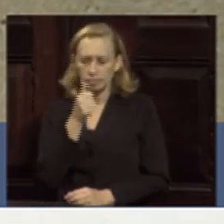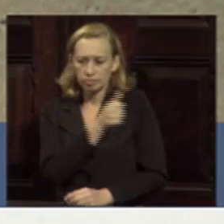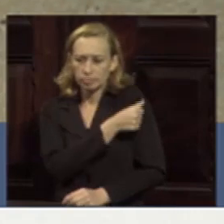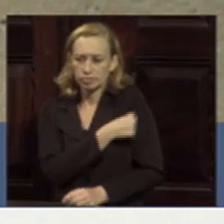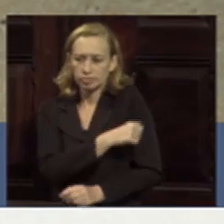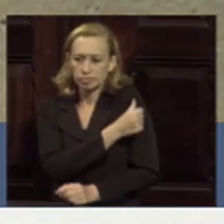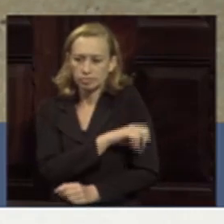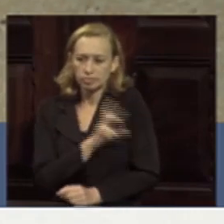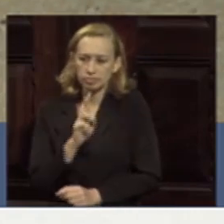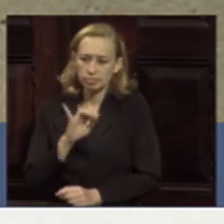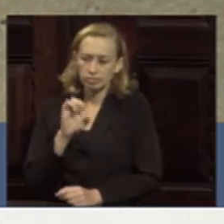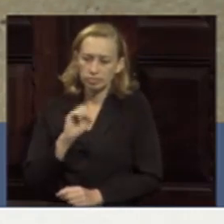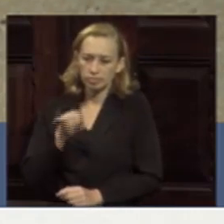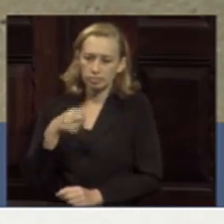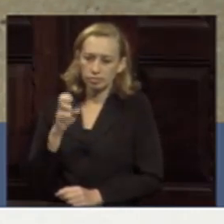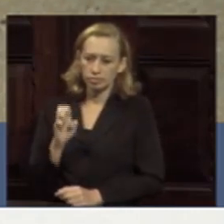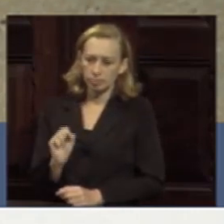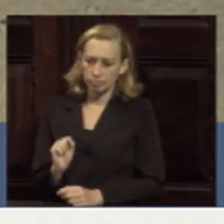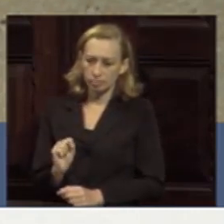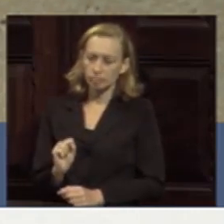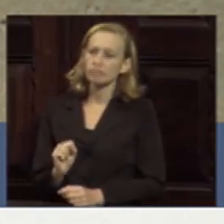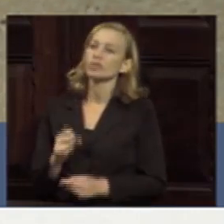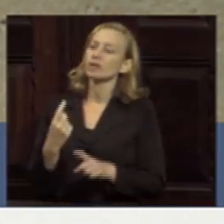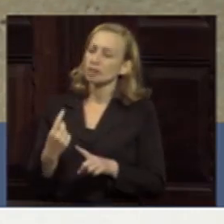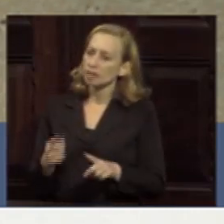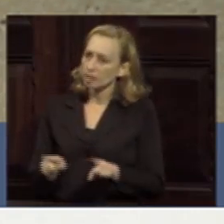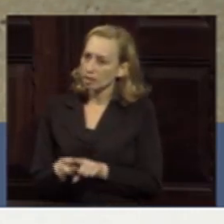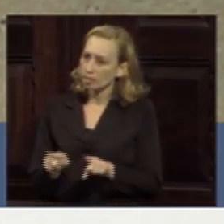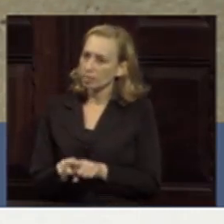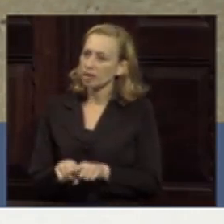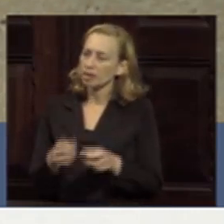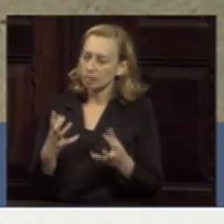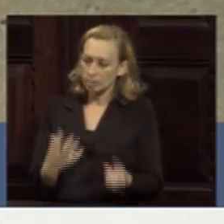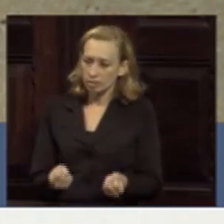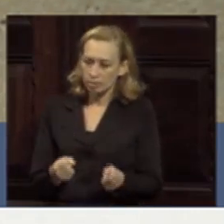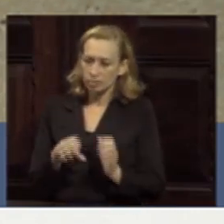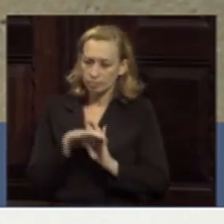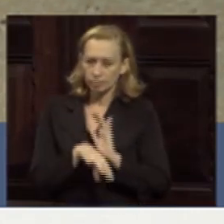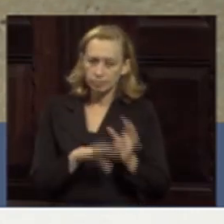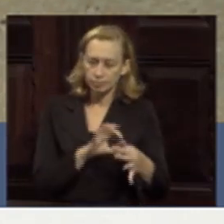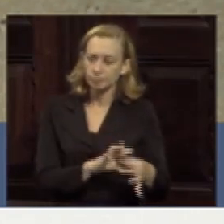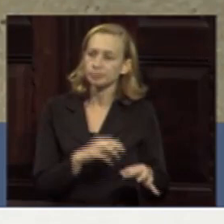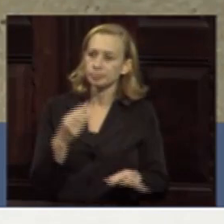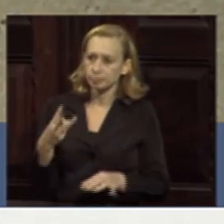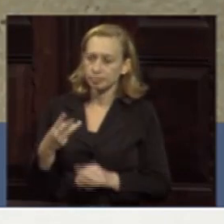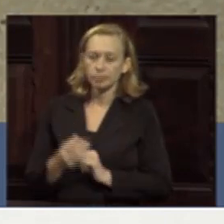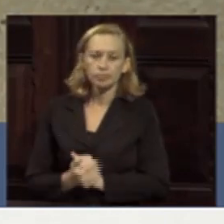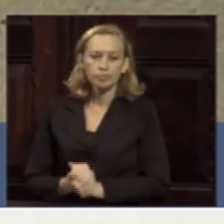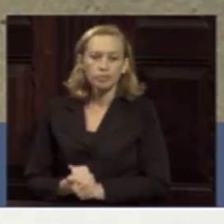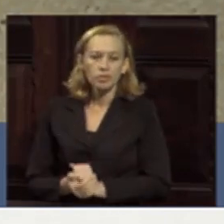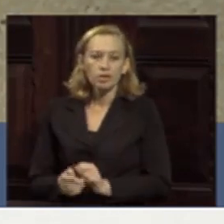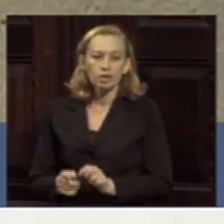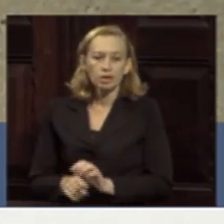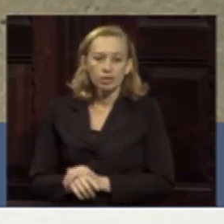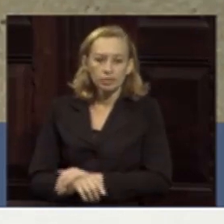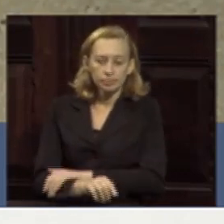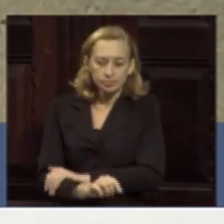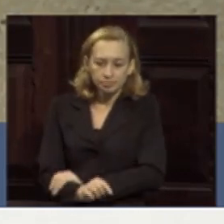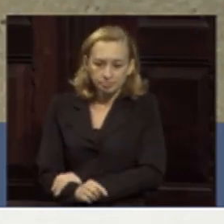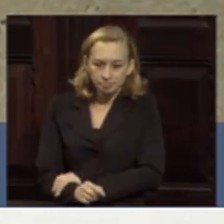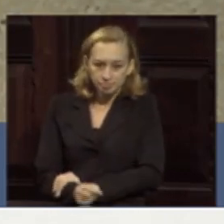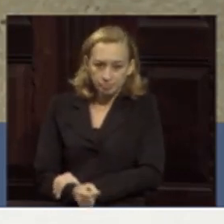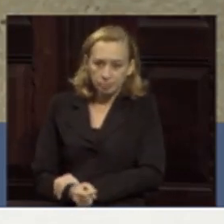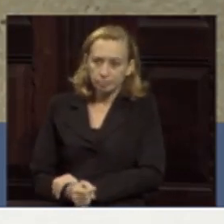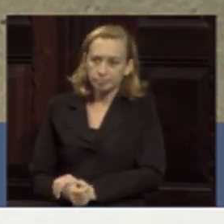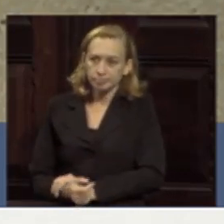pela Comissão da Mulher, deu também favorável às 6 emendas, com uma subemenda à emenda